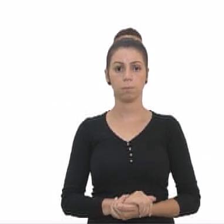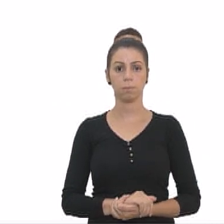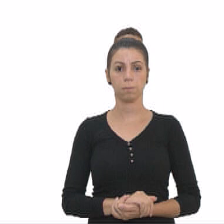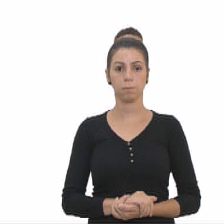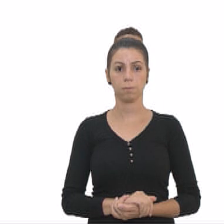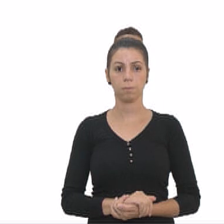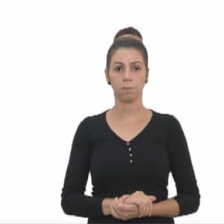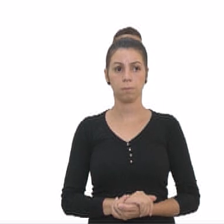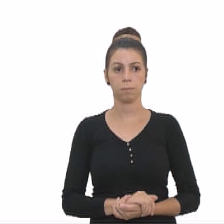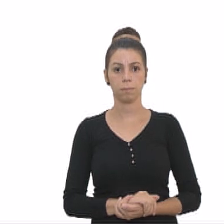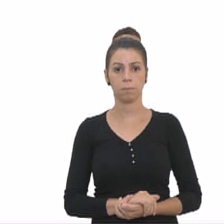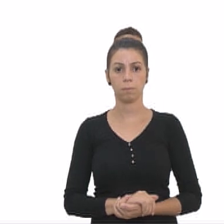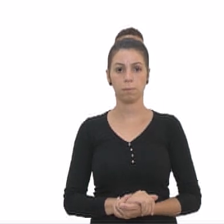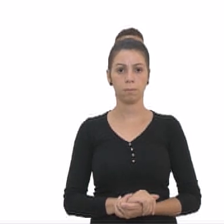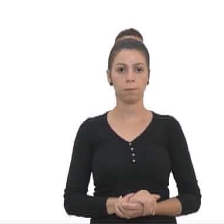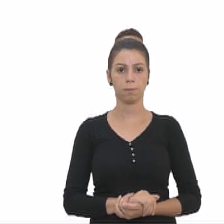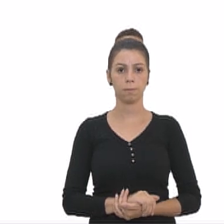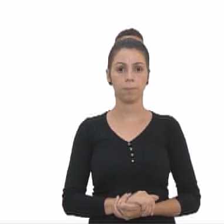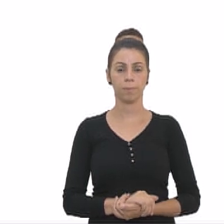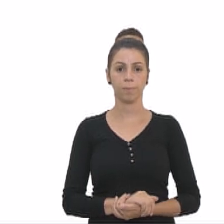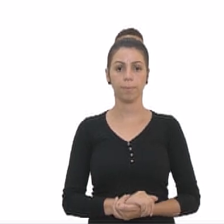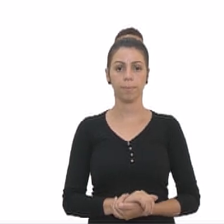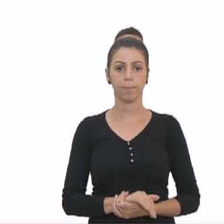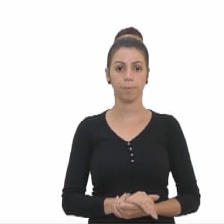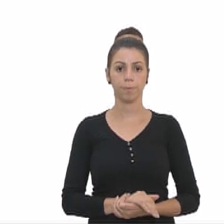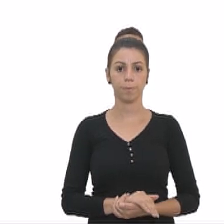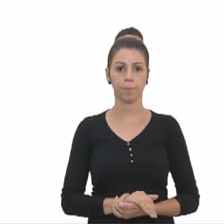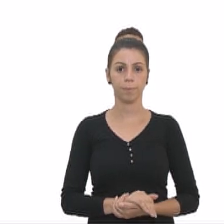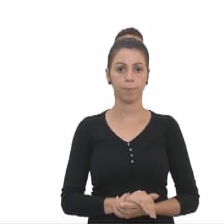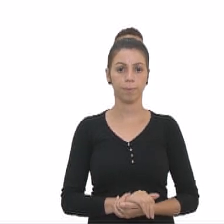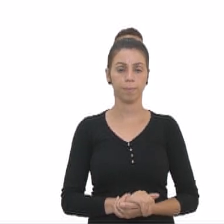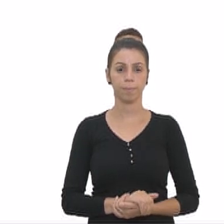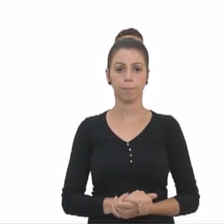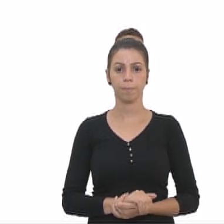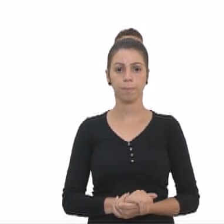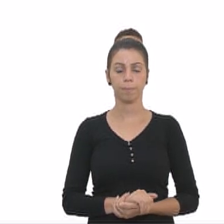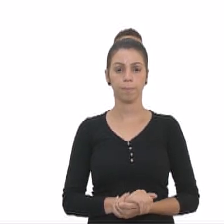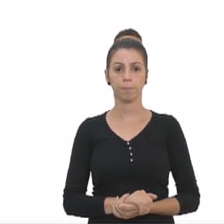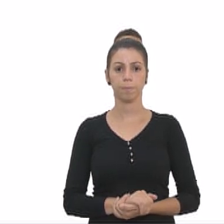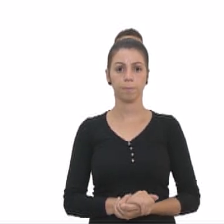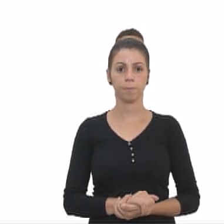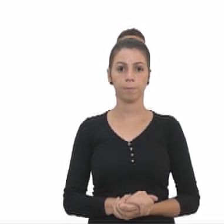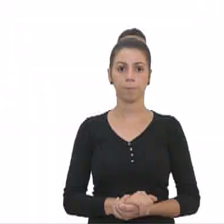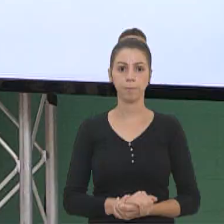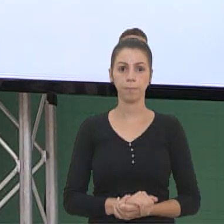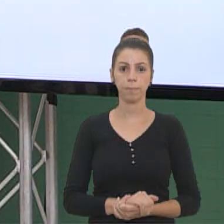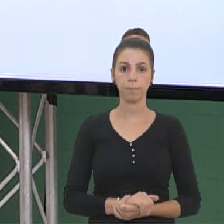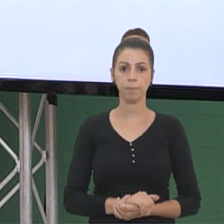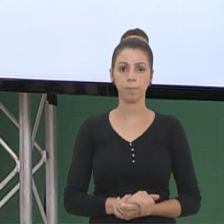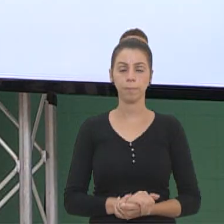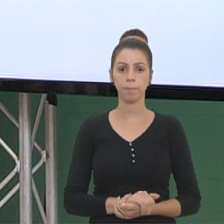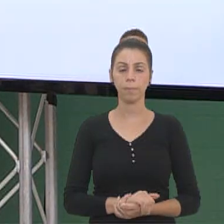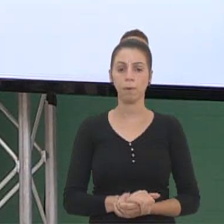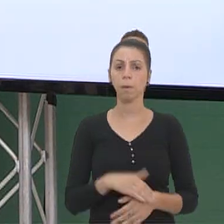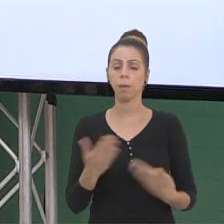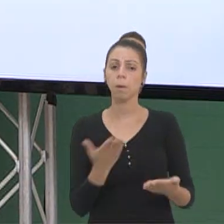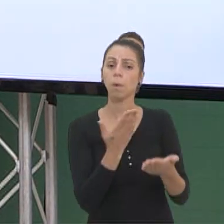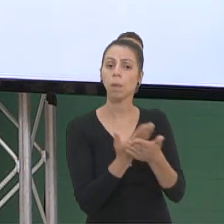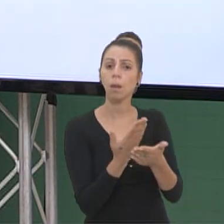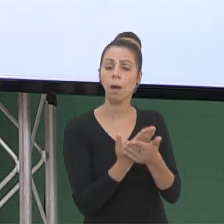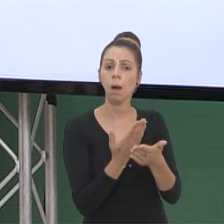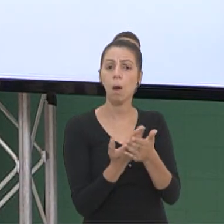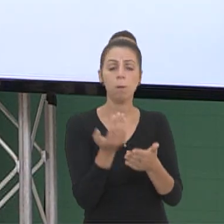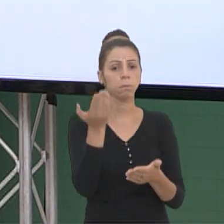instruir, aconselhar, ordenar, permitir e rogar. Na aula anterior, na